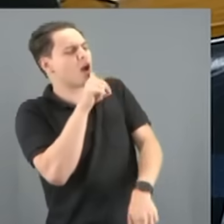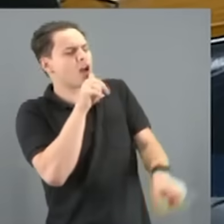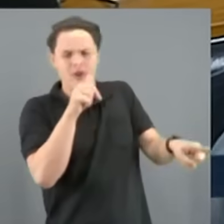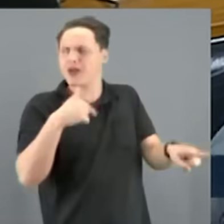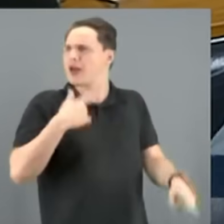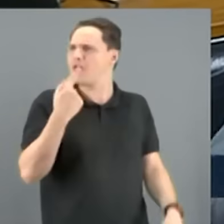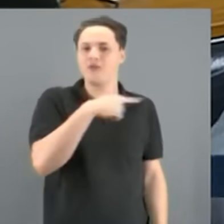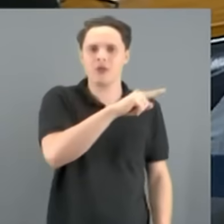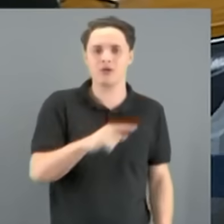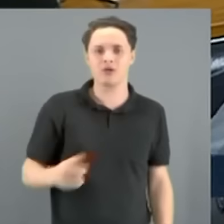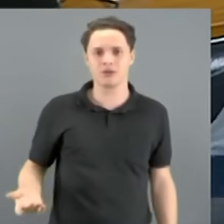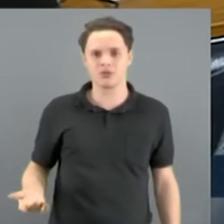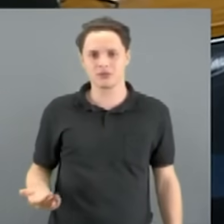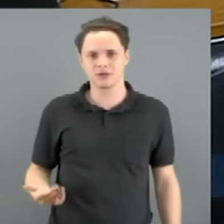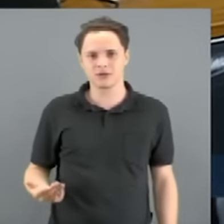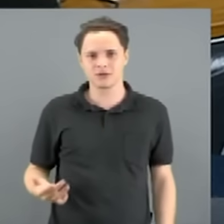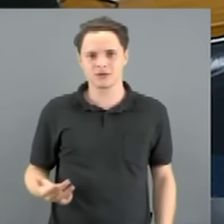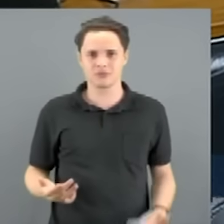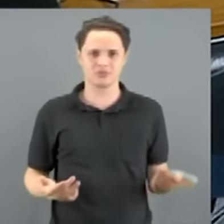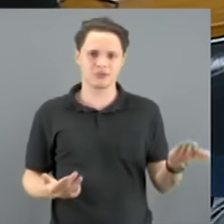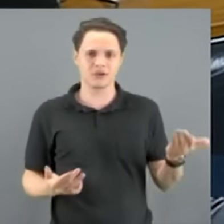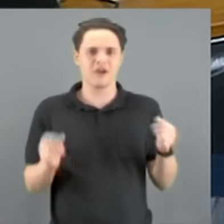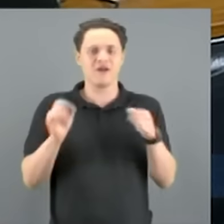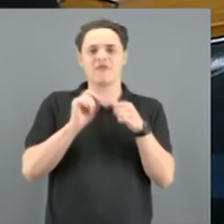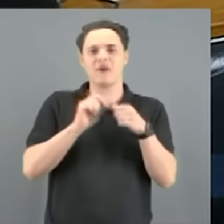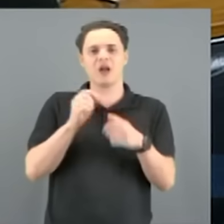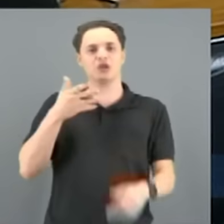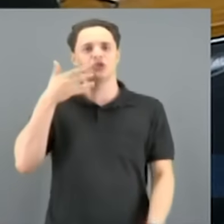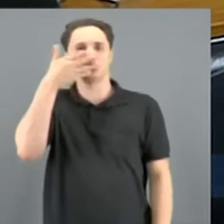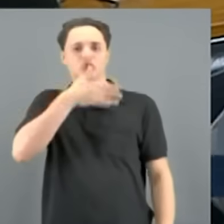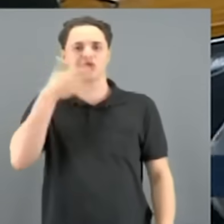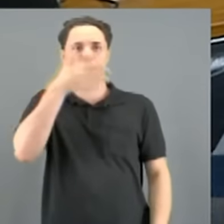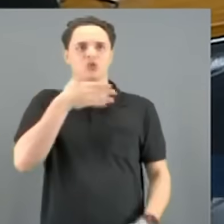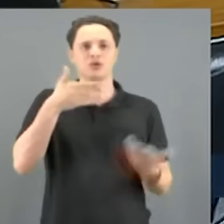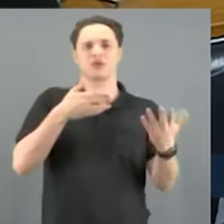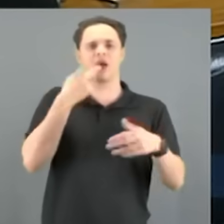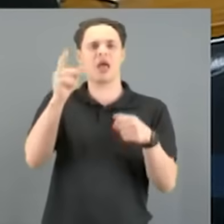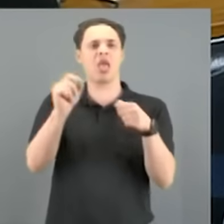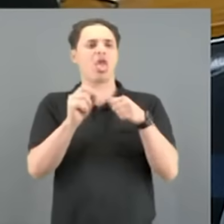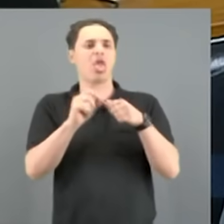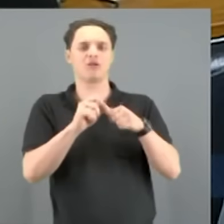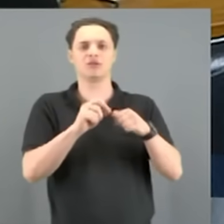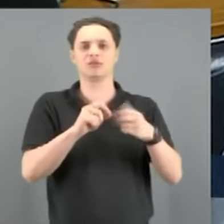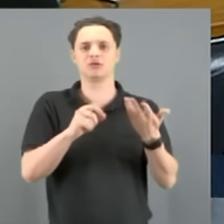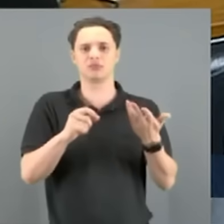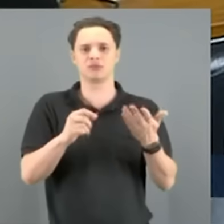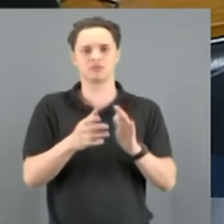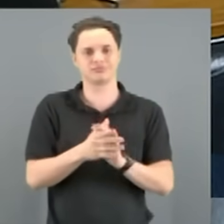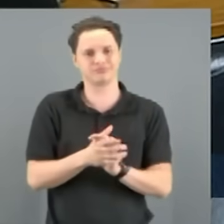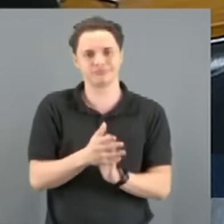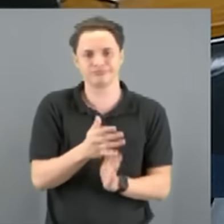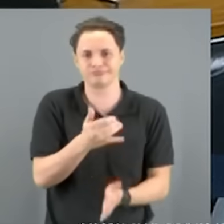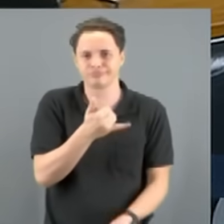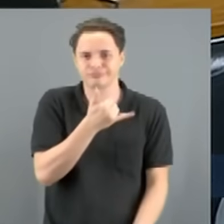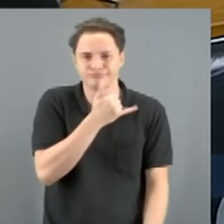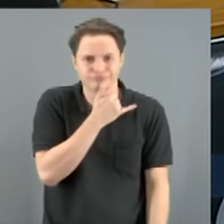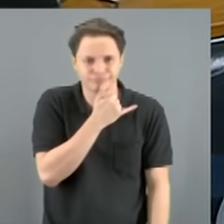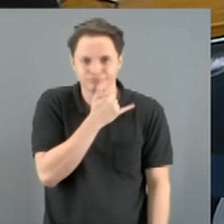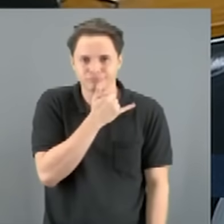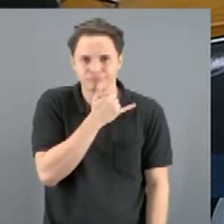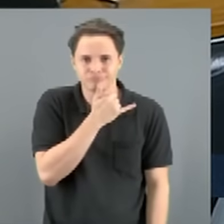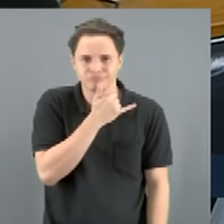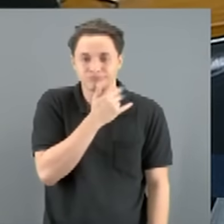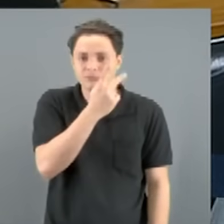faz um discurso ridículo lá dentro do Senado dizendo para o povo acreditar etc no Brasil infelizmente um tolo